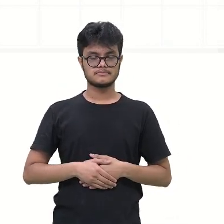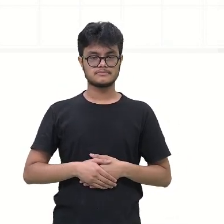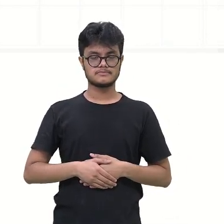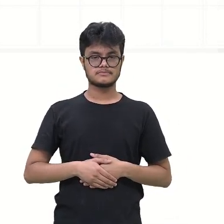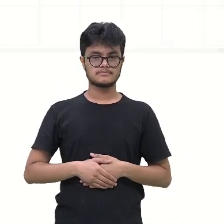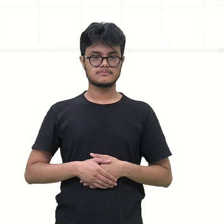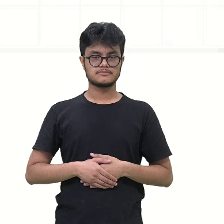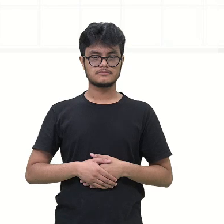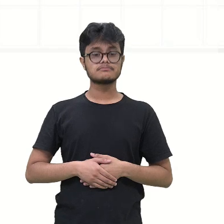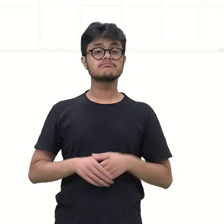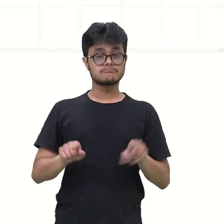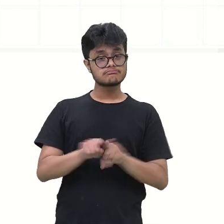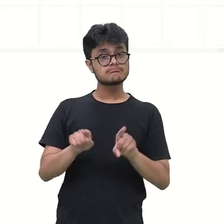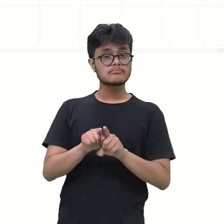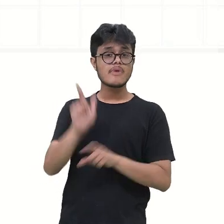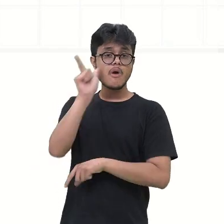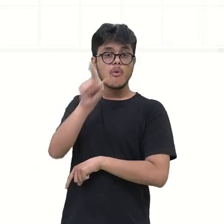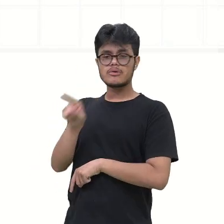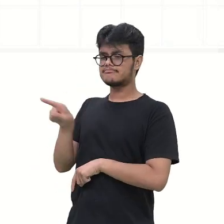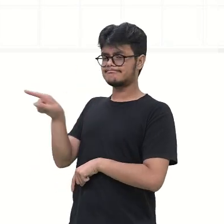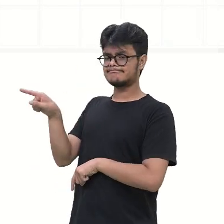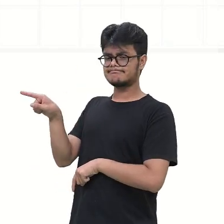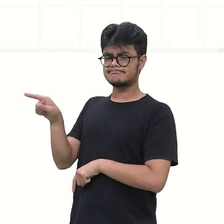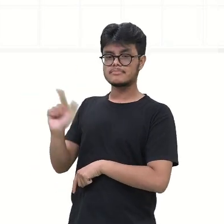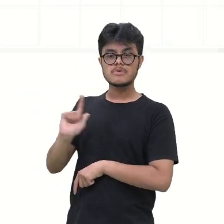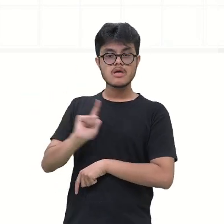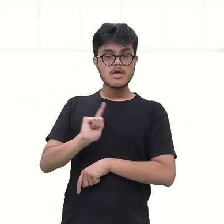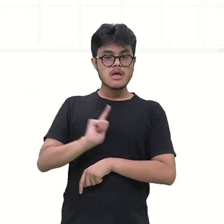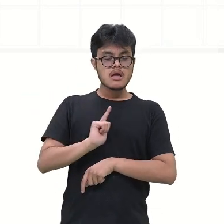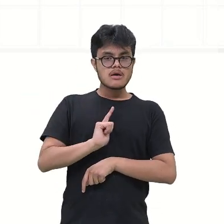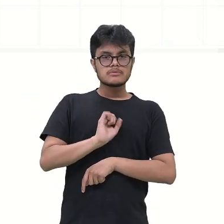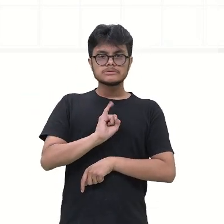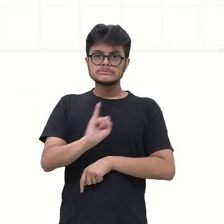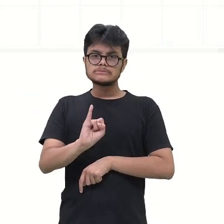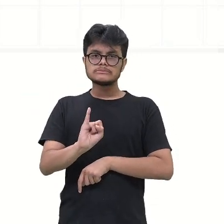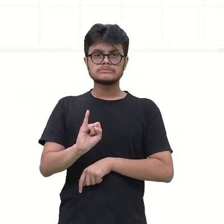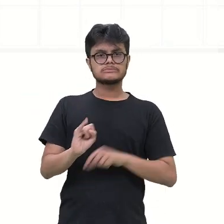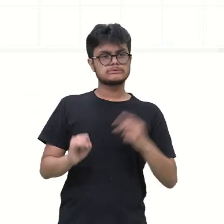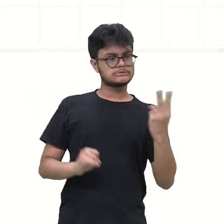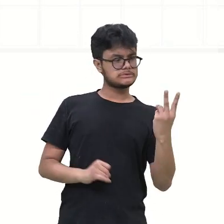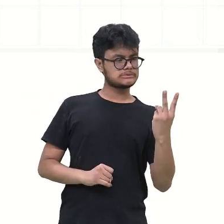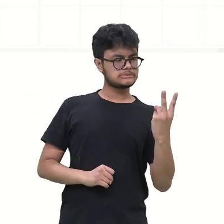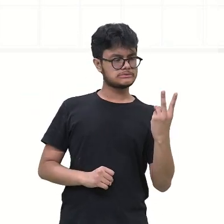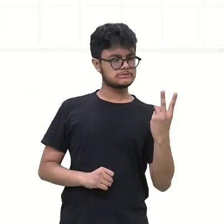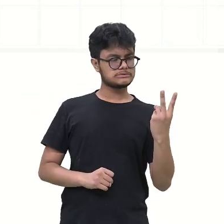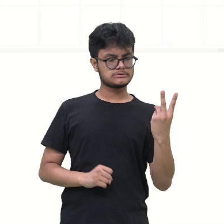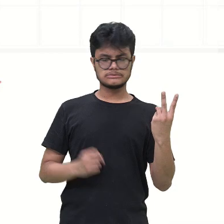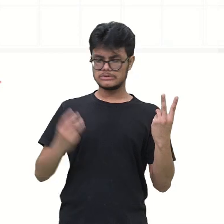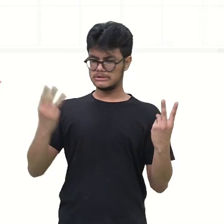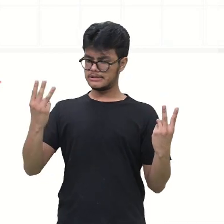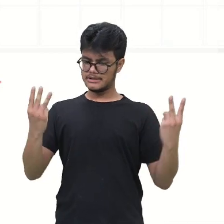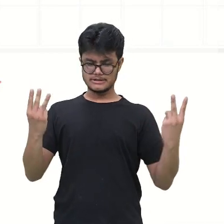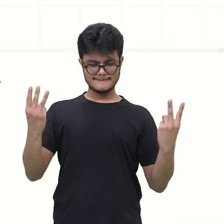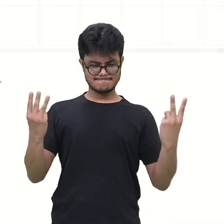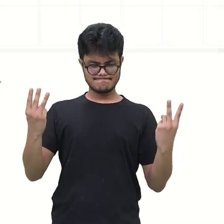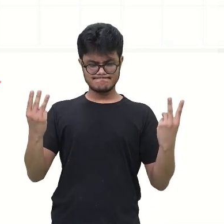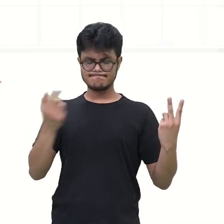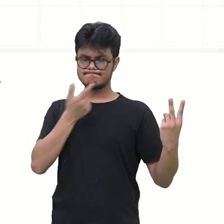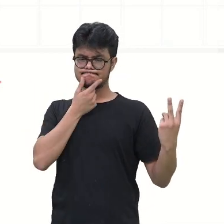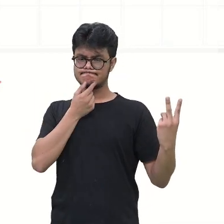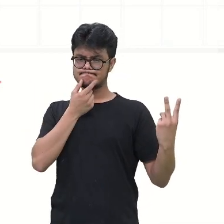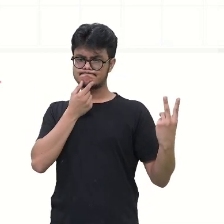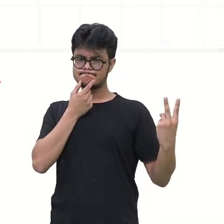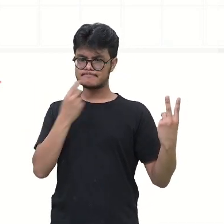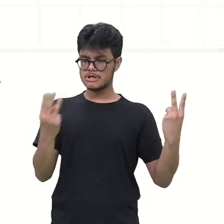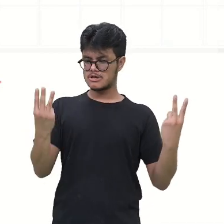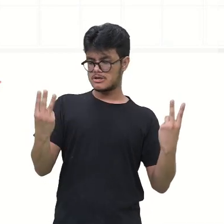2,5 aqui. O que nós sabemos? Ele vai ser um número que vai estar entre 2 e 3, certo?